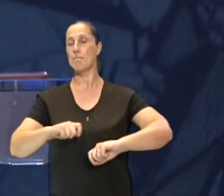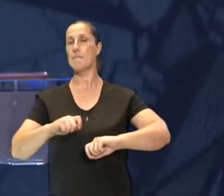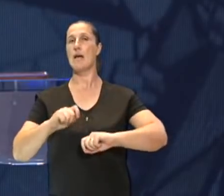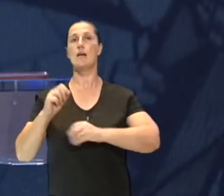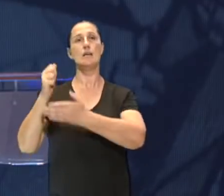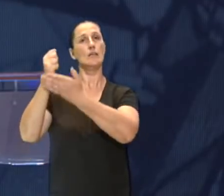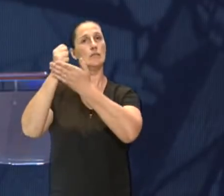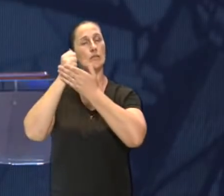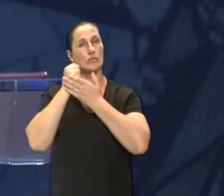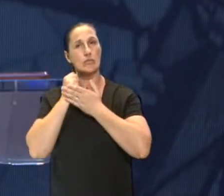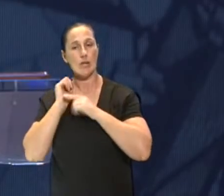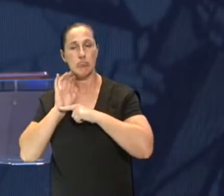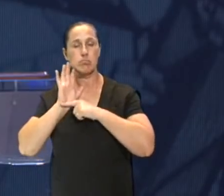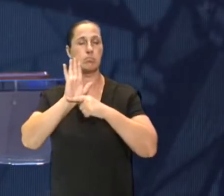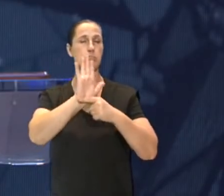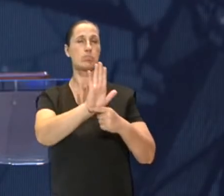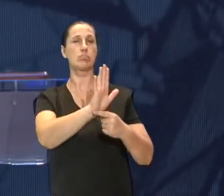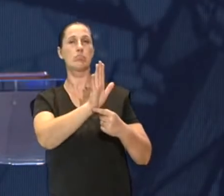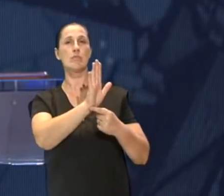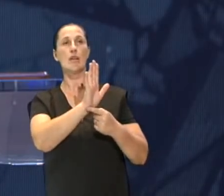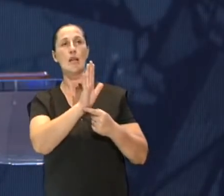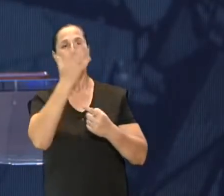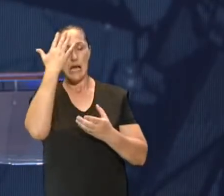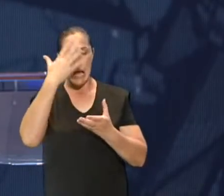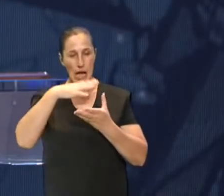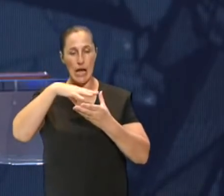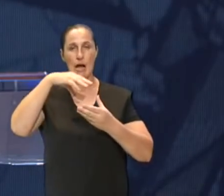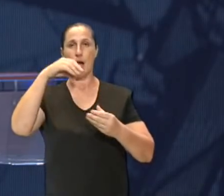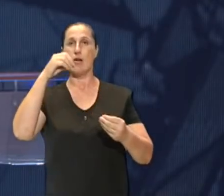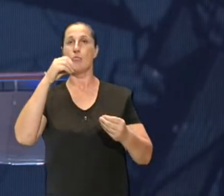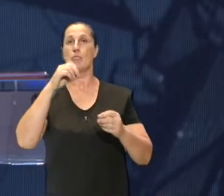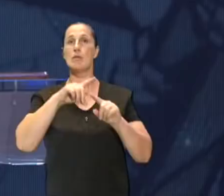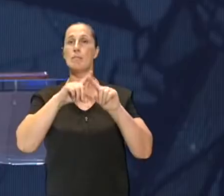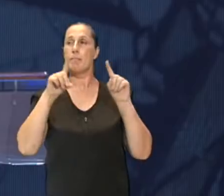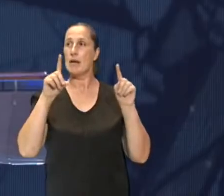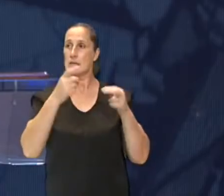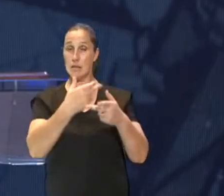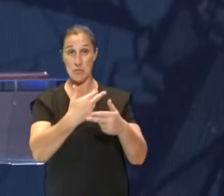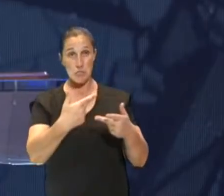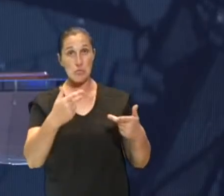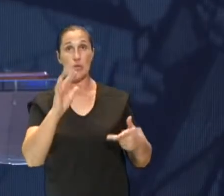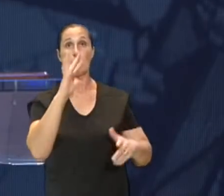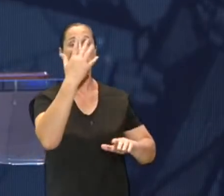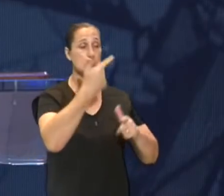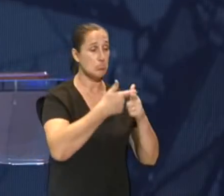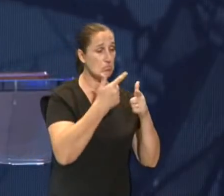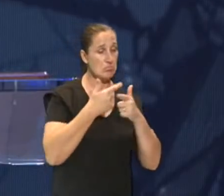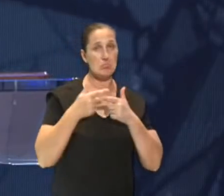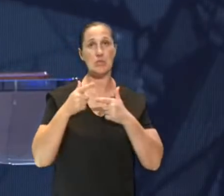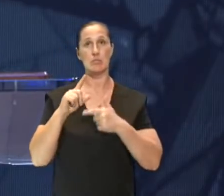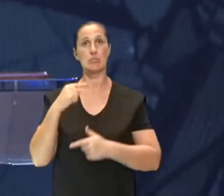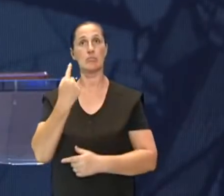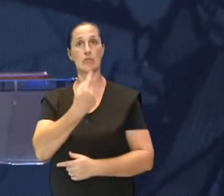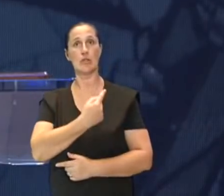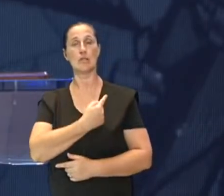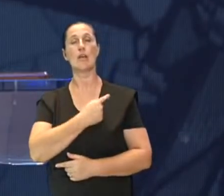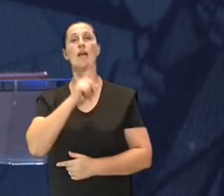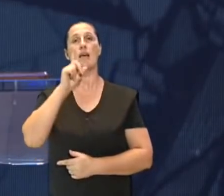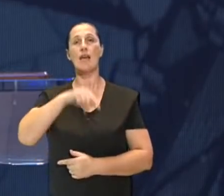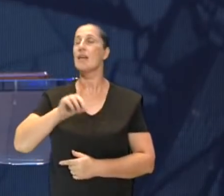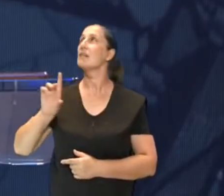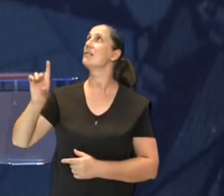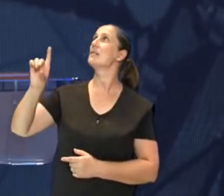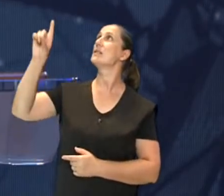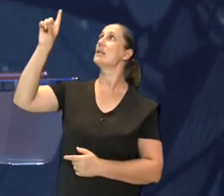pode tratar não apenas a nossa alma, mas também as circunstâncias à nossa volta, é aquele que abre janelas